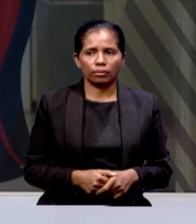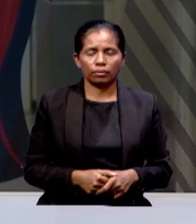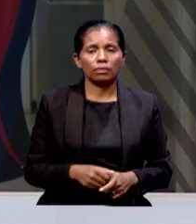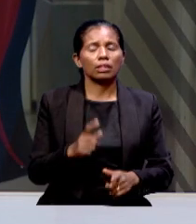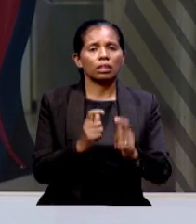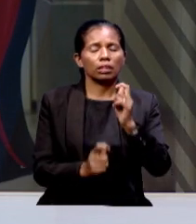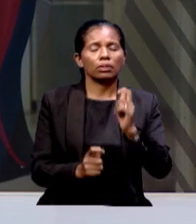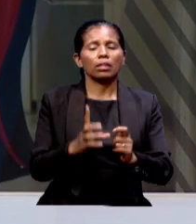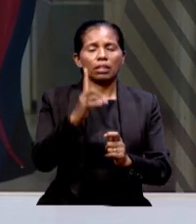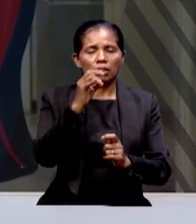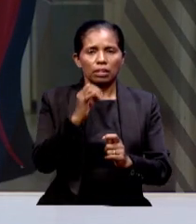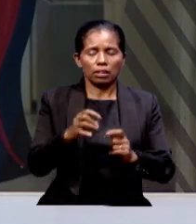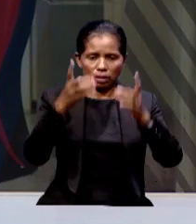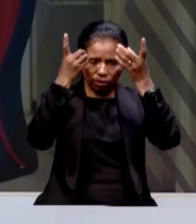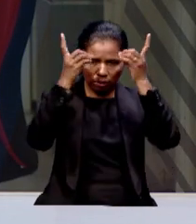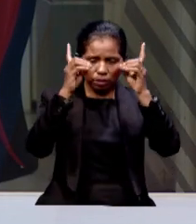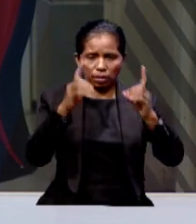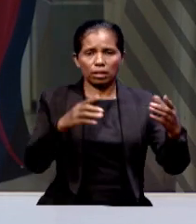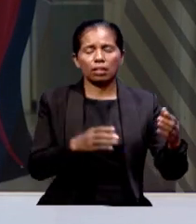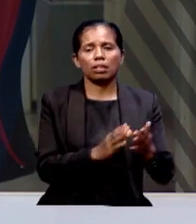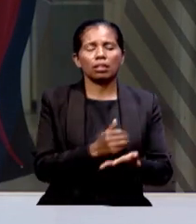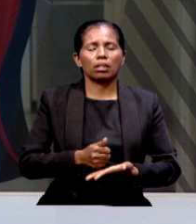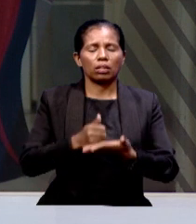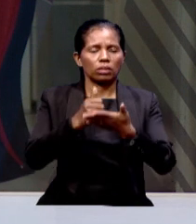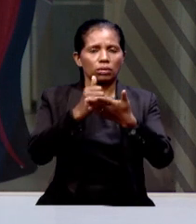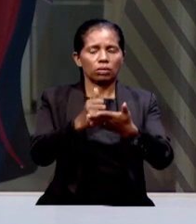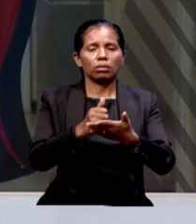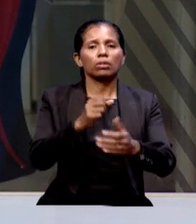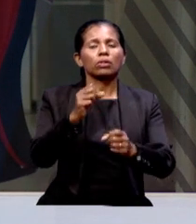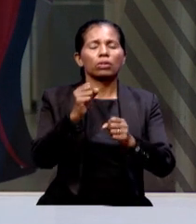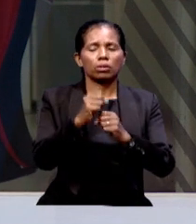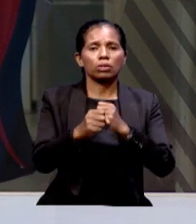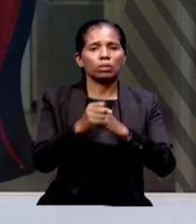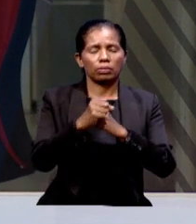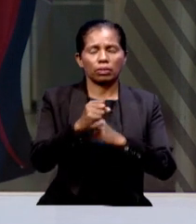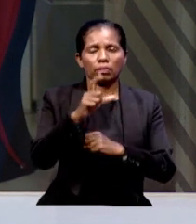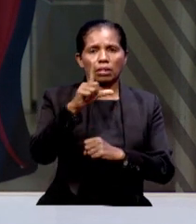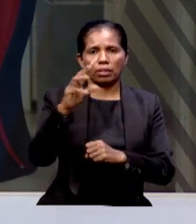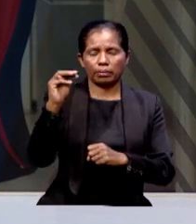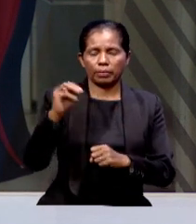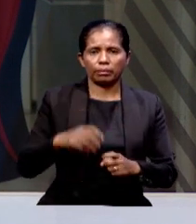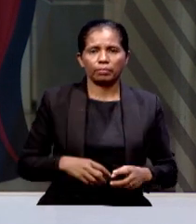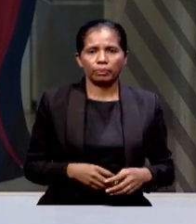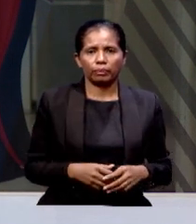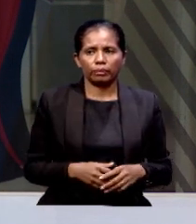Tribunal Distrital Dili decidi liberta totalmente suspeito Eli Emi.